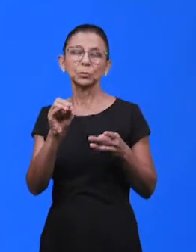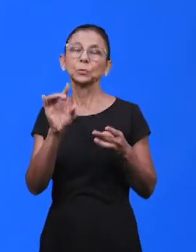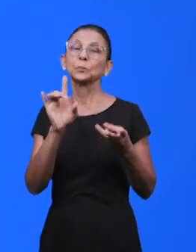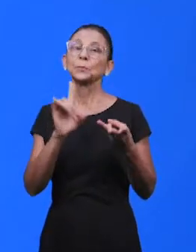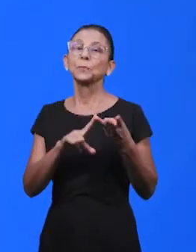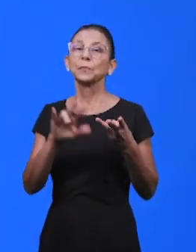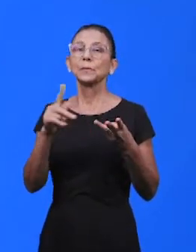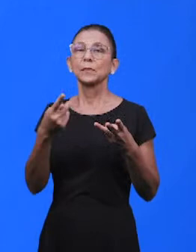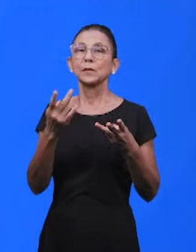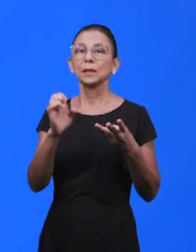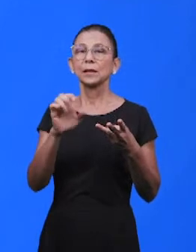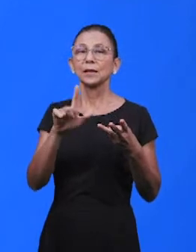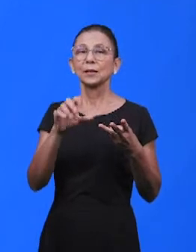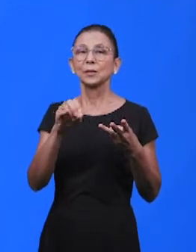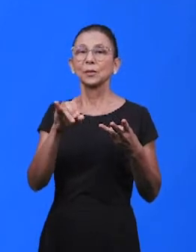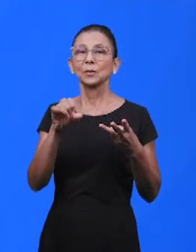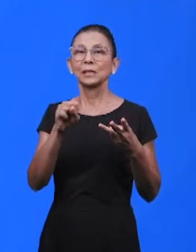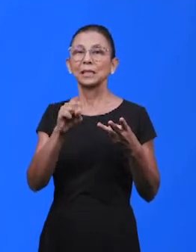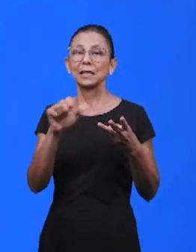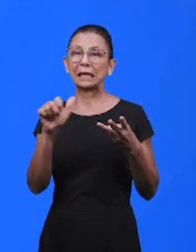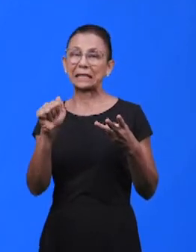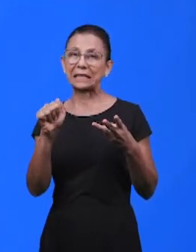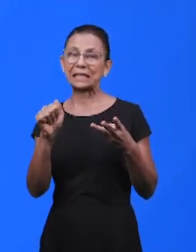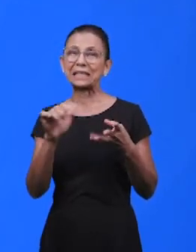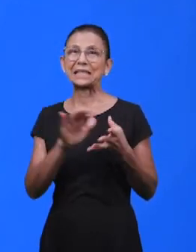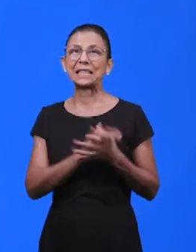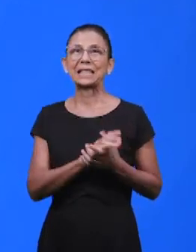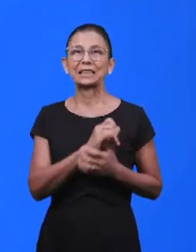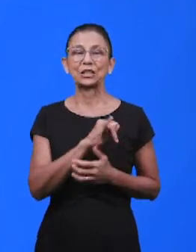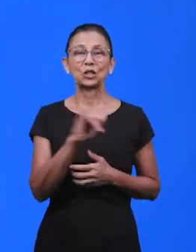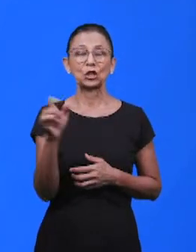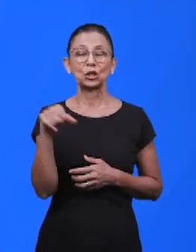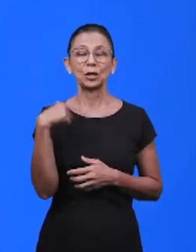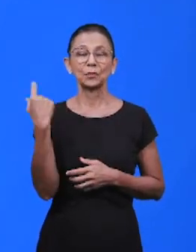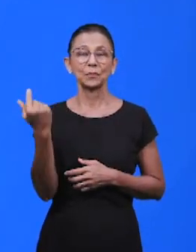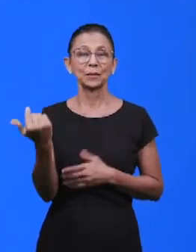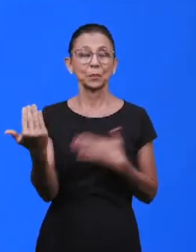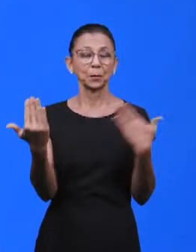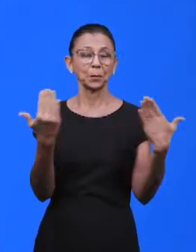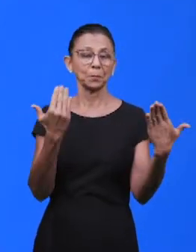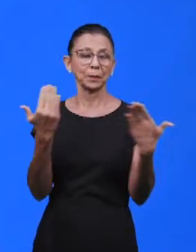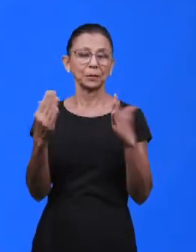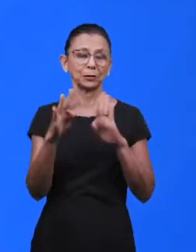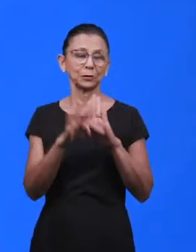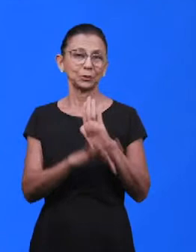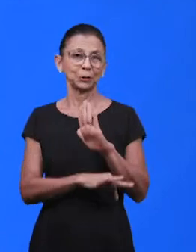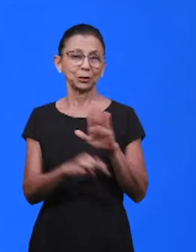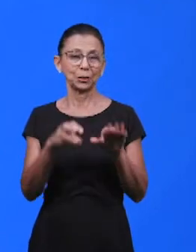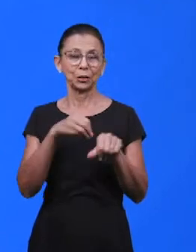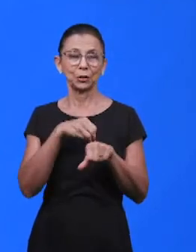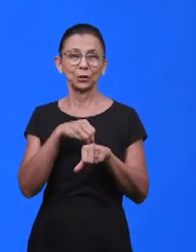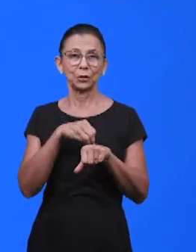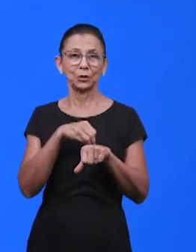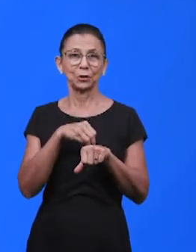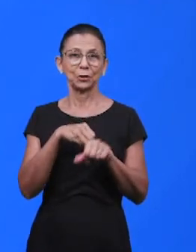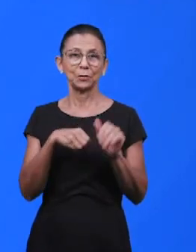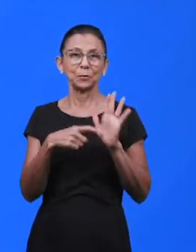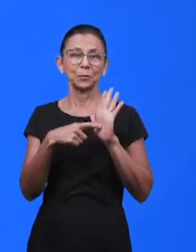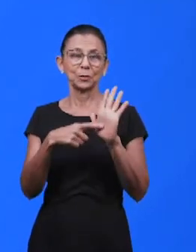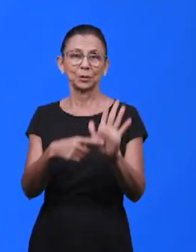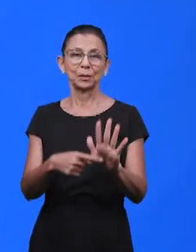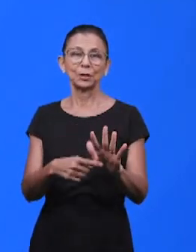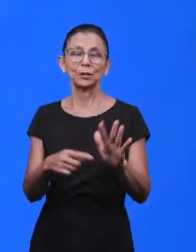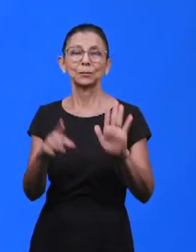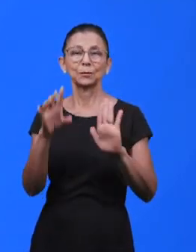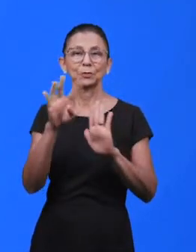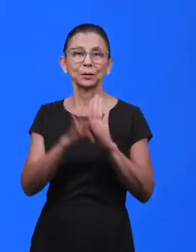nós faremos um comparativo do texto, né? Indicando a leitura do texto de Lucas 12, 46.